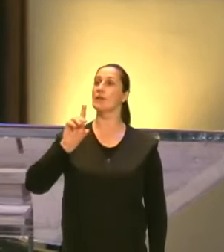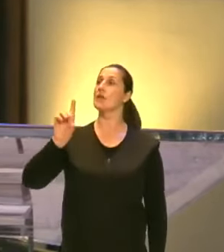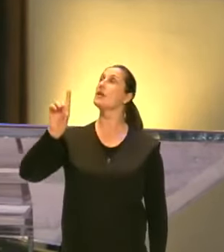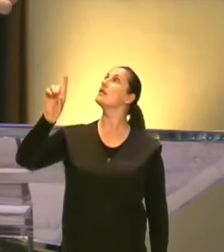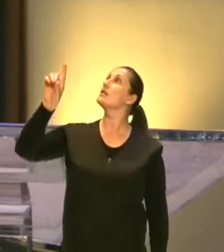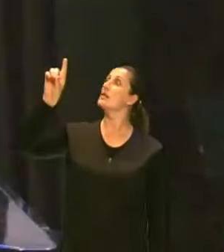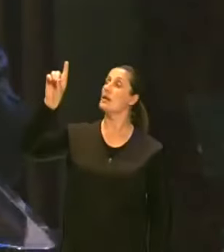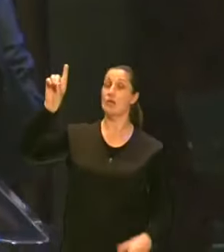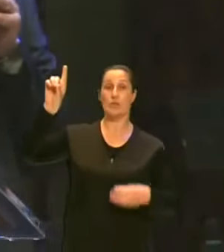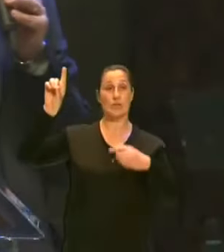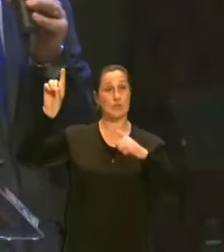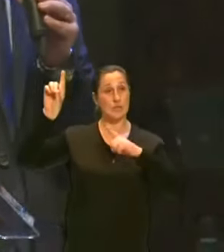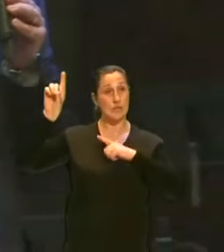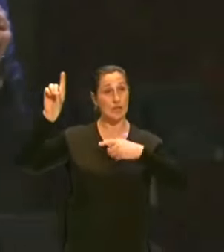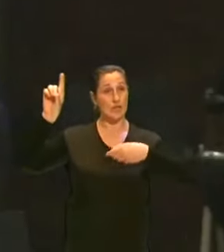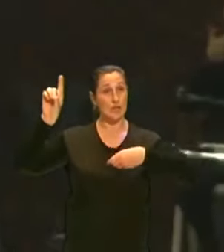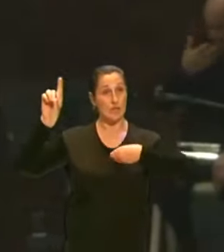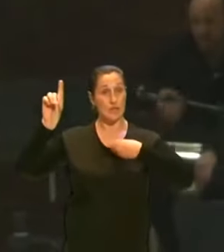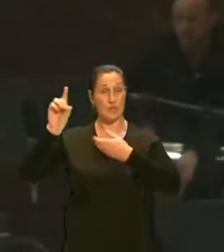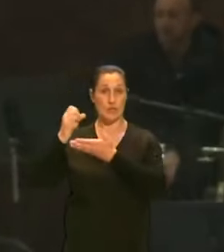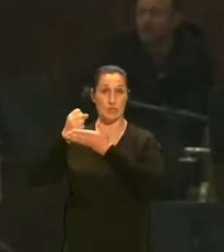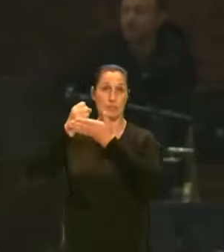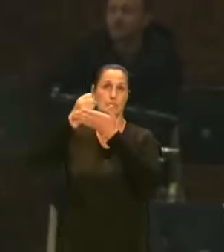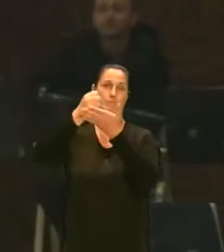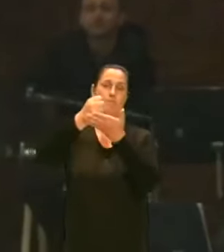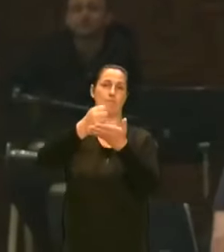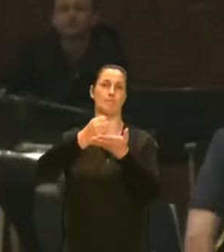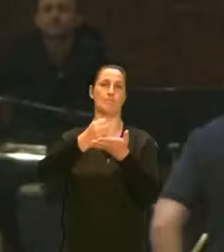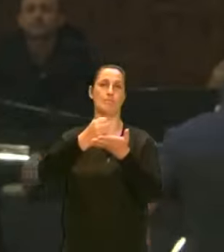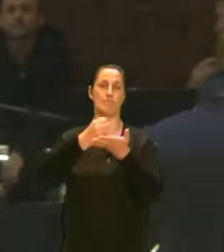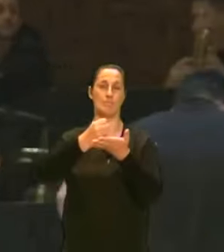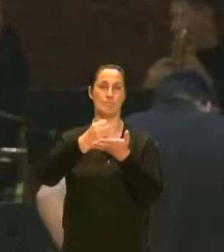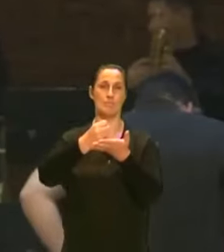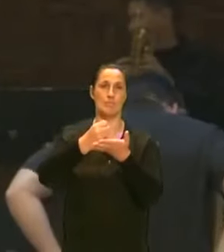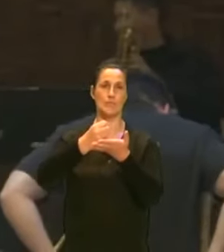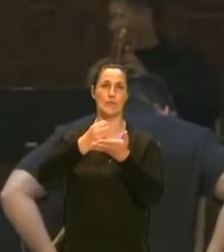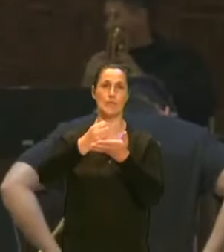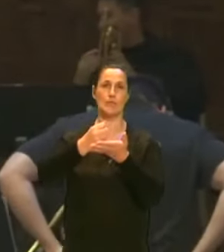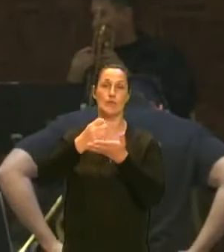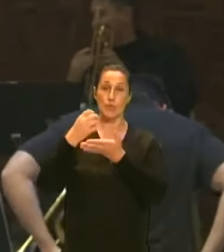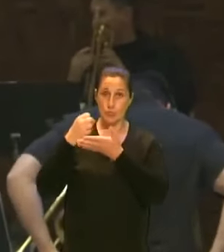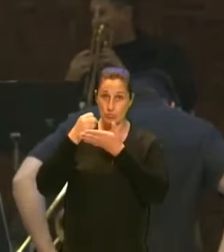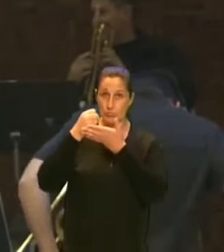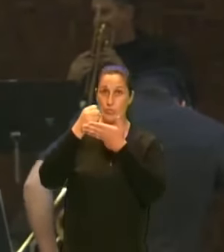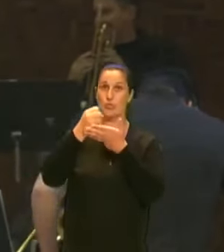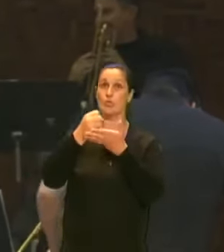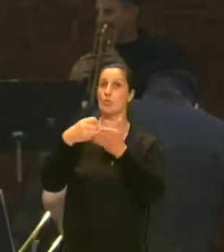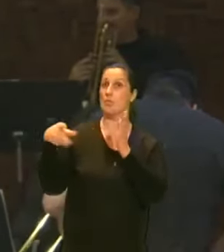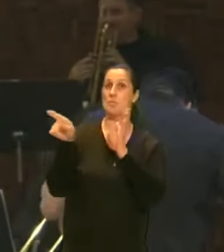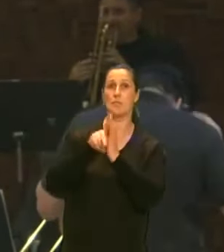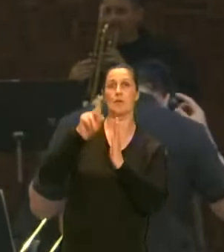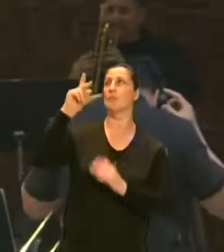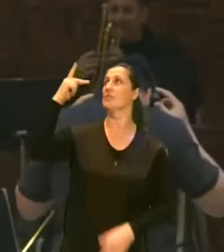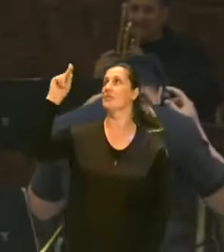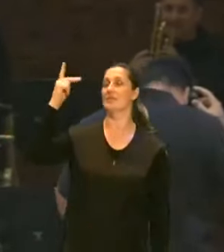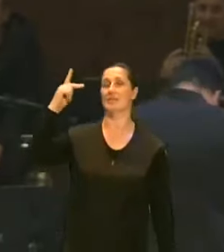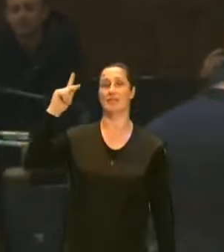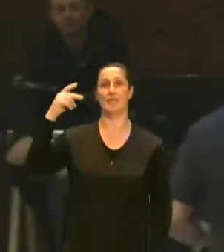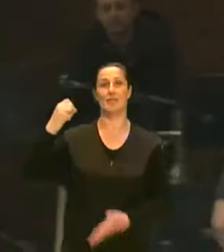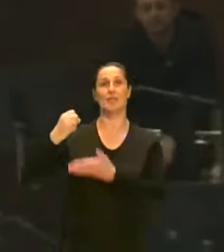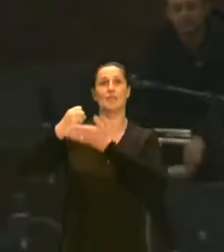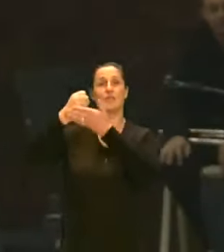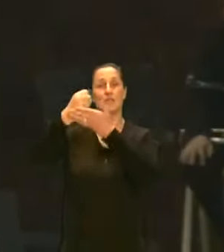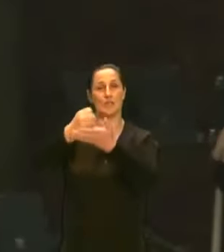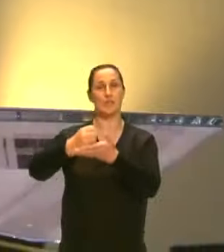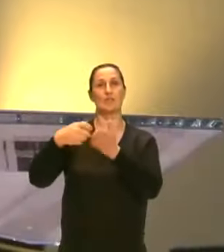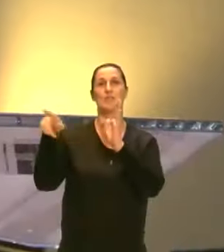Deus está aqui para socorrer. O socorro vem do Senhor. O socorro